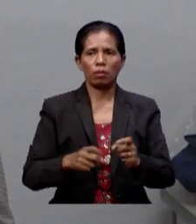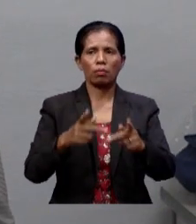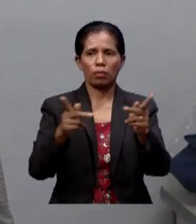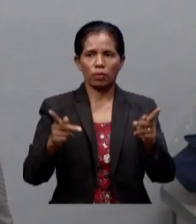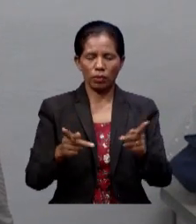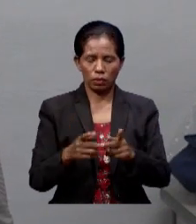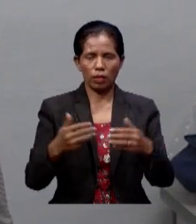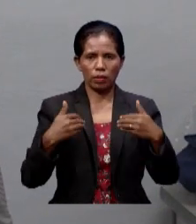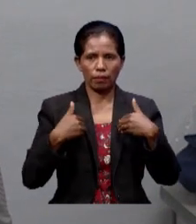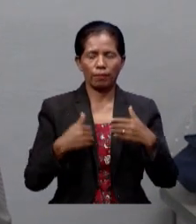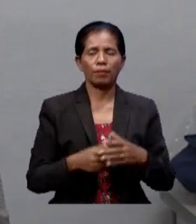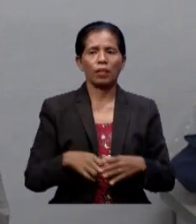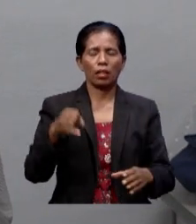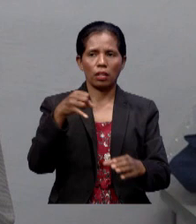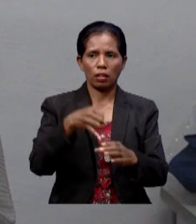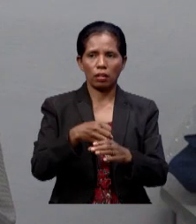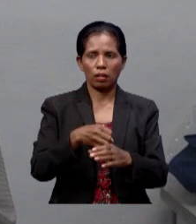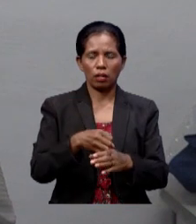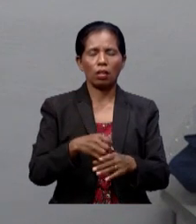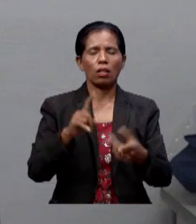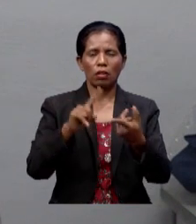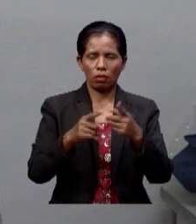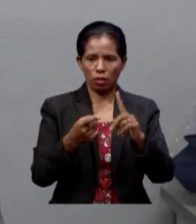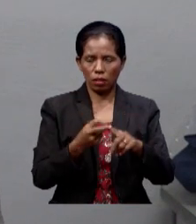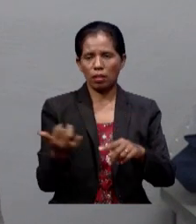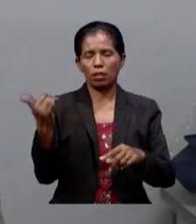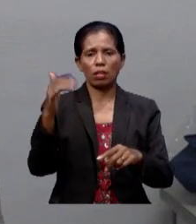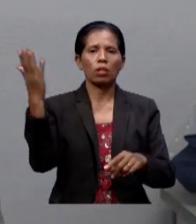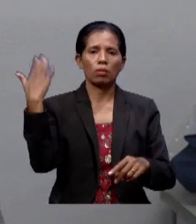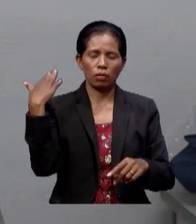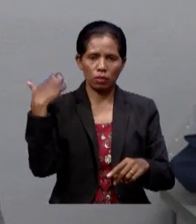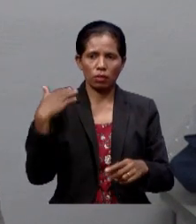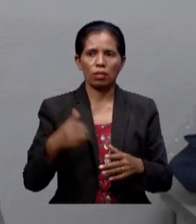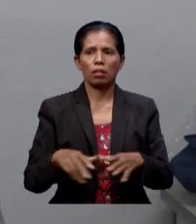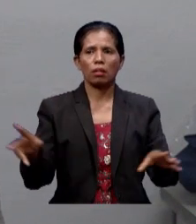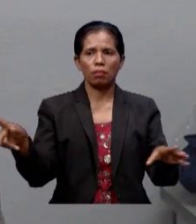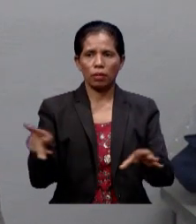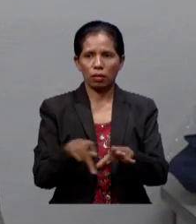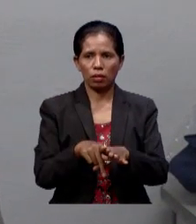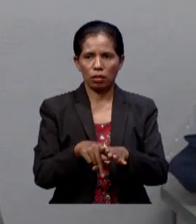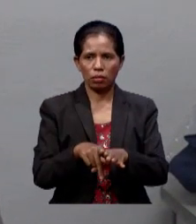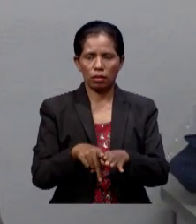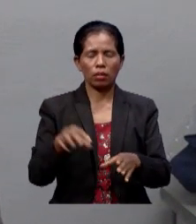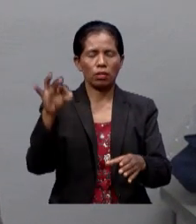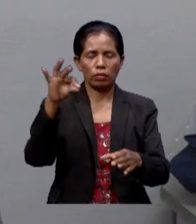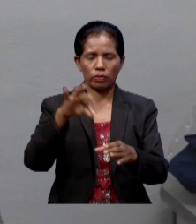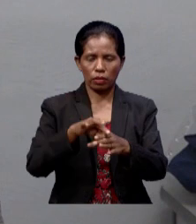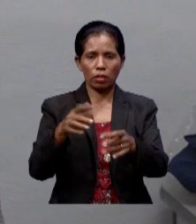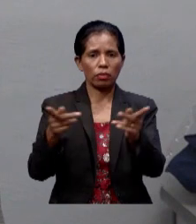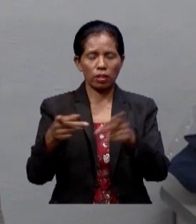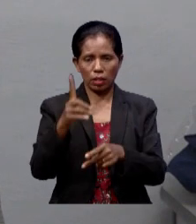Nebema aqui. Incluímos Bahia, Maluk Ser Nebema, Uluk participa aí centro de votação paralelo.